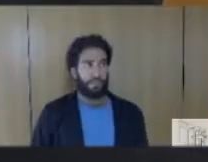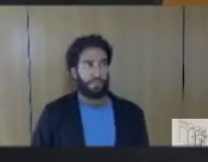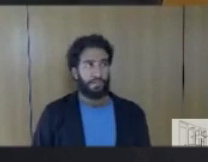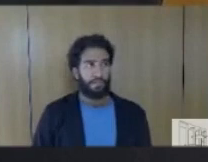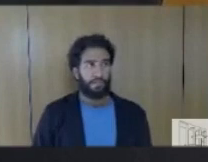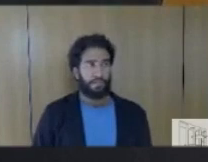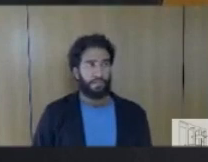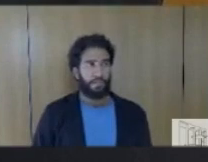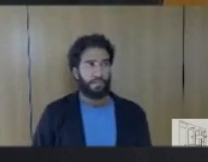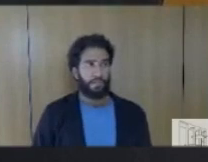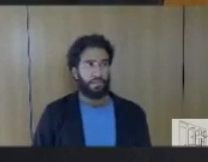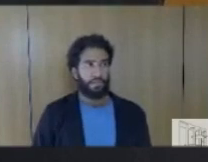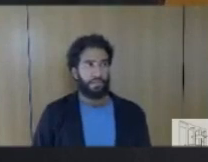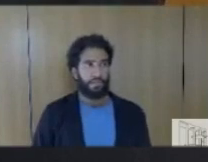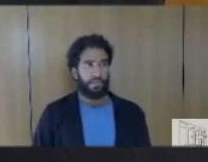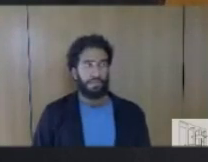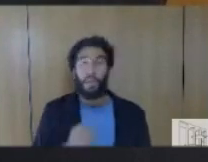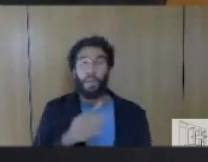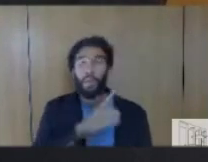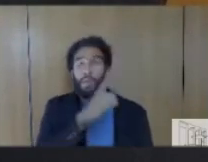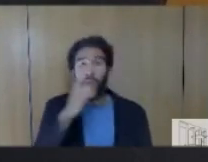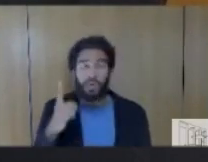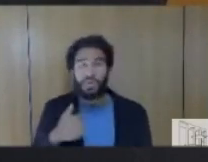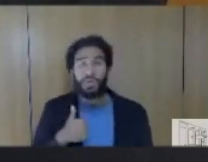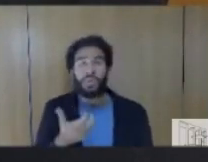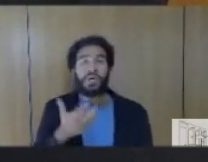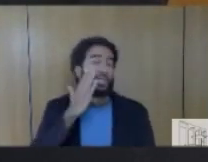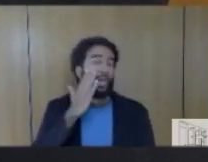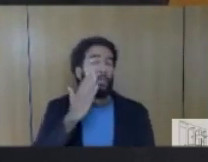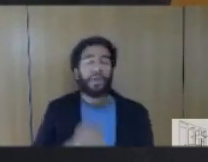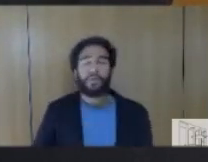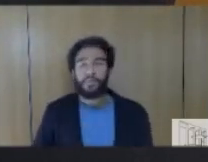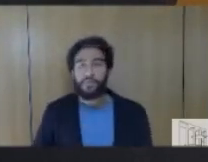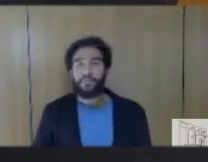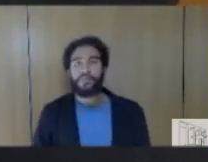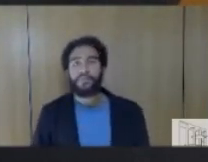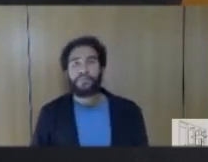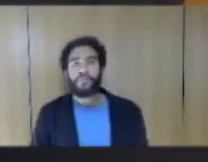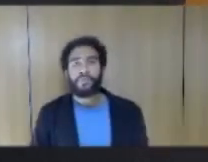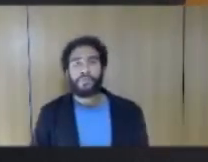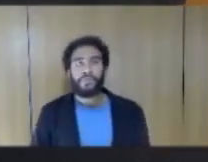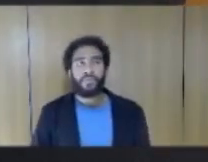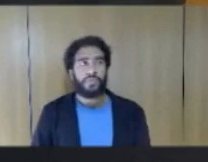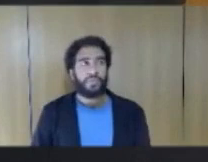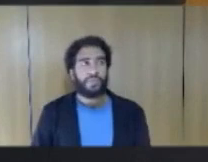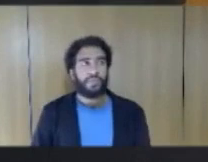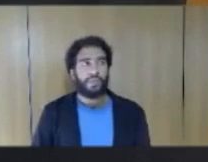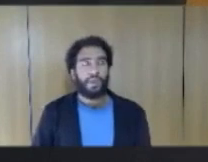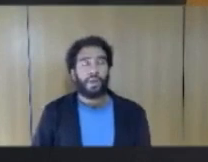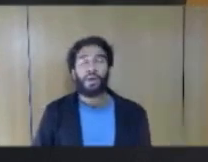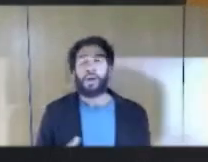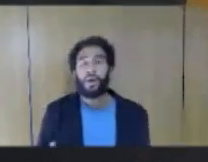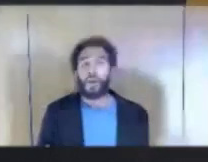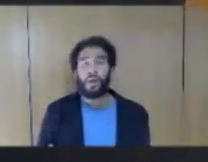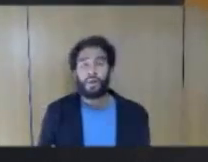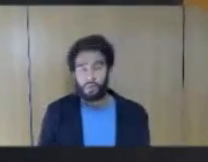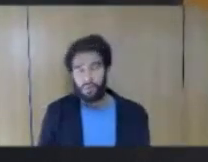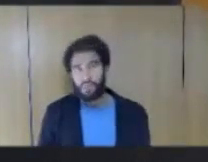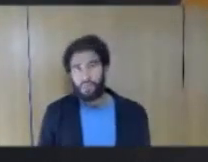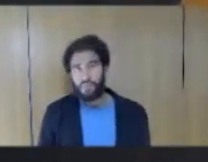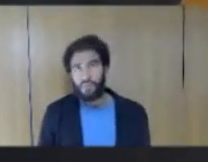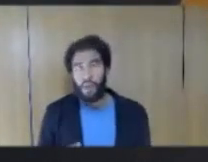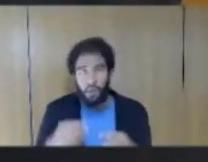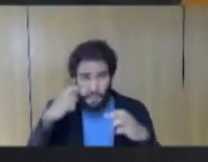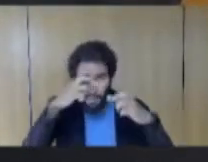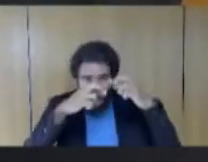Bom dia Ministro eu gostaria de fazer a participação efetiva do ex bombeiro desse caso inicialmente as